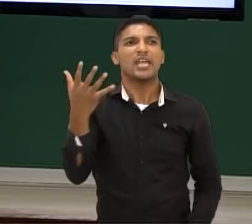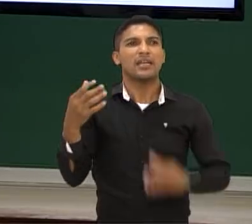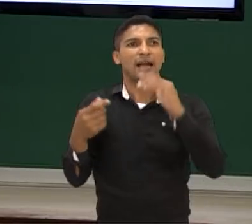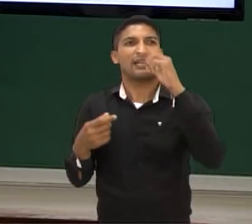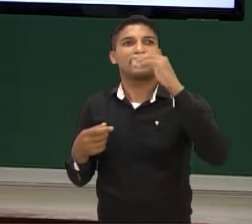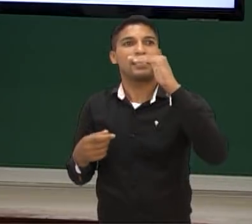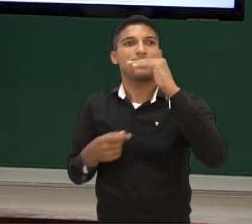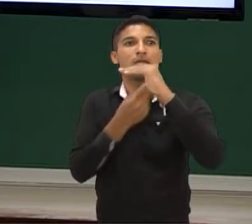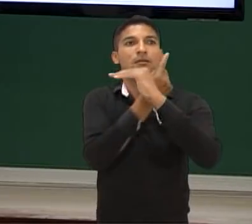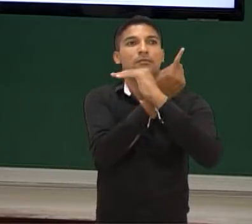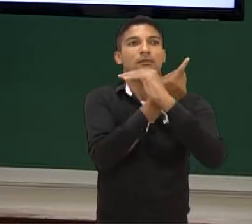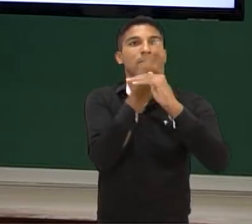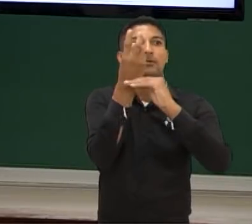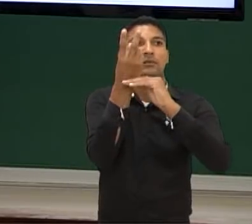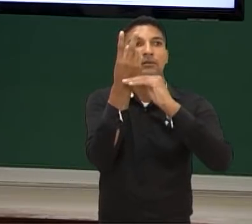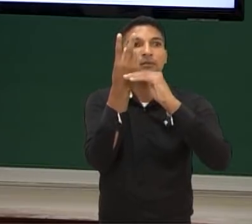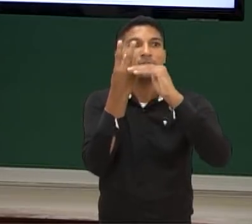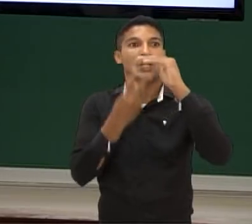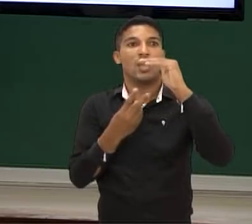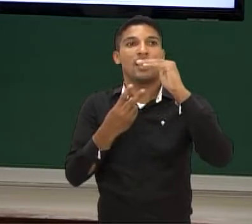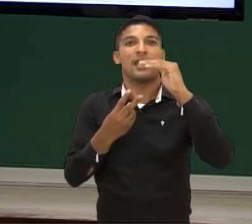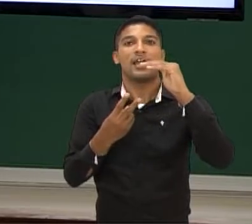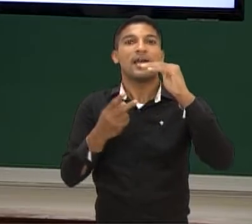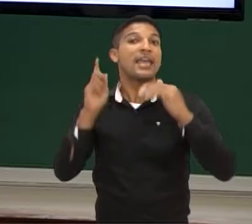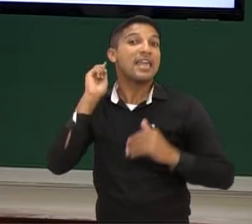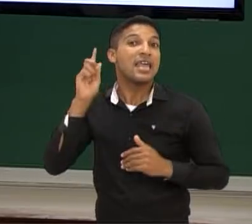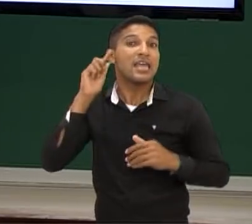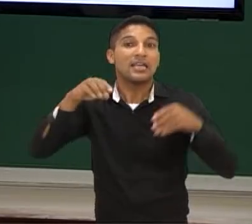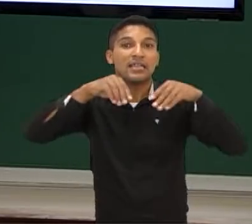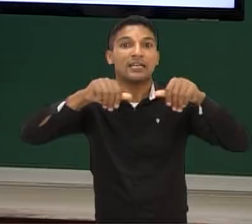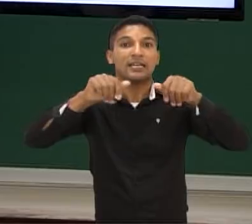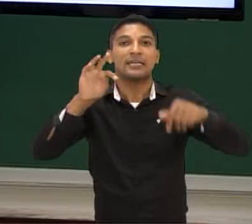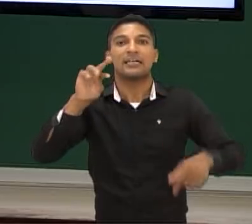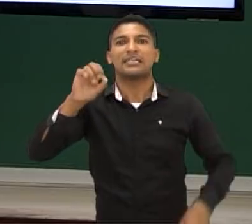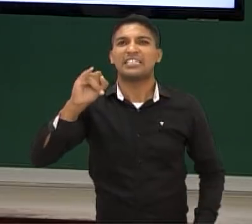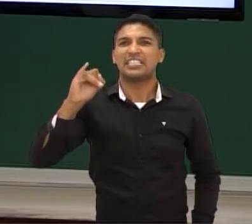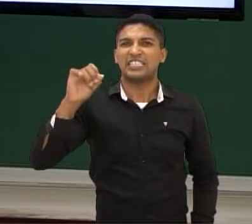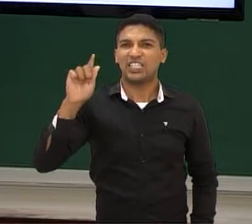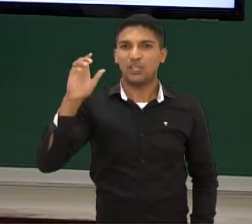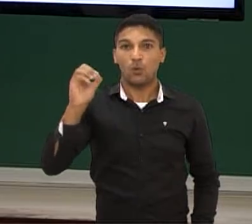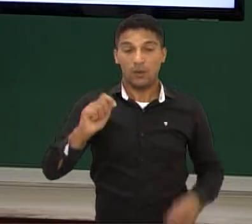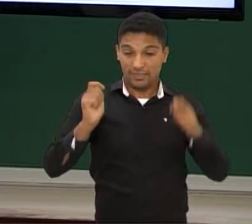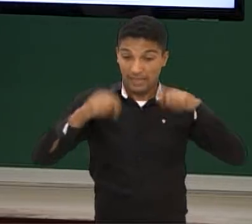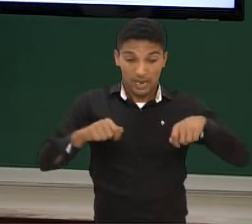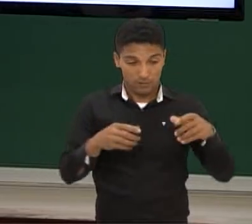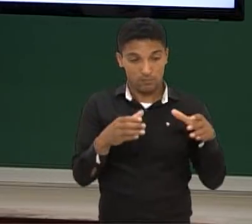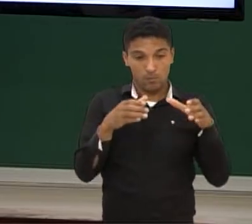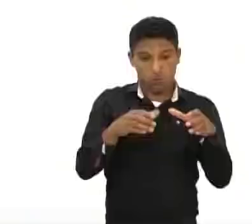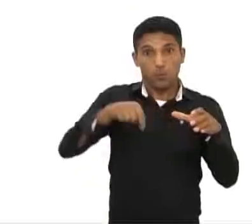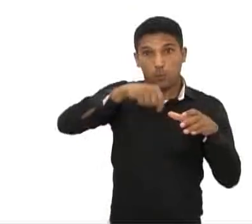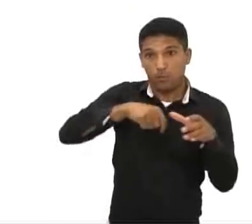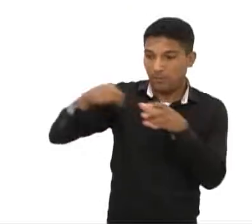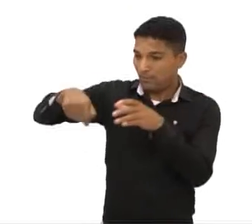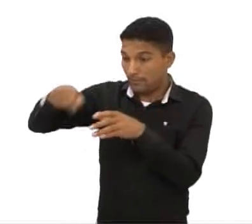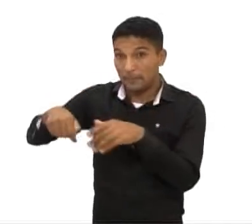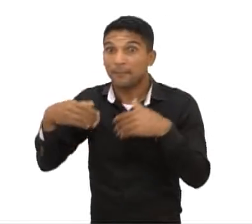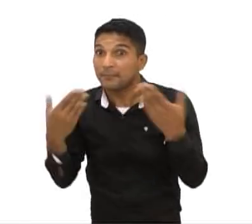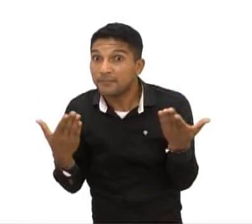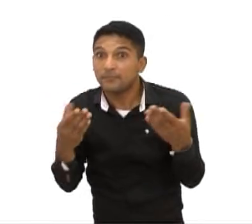lá, façam desenhos, como vocês acharem melhor. O importante é que vocês tentem resolver. Até daqui a pouco.